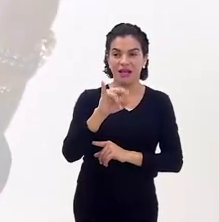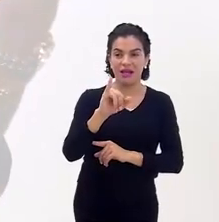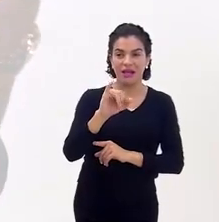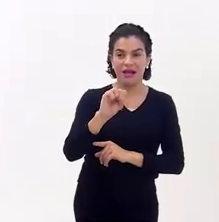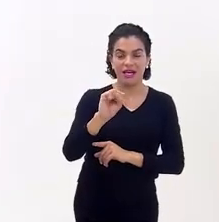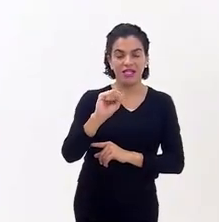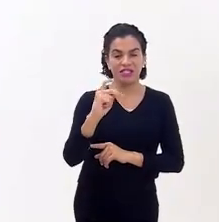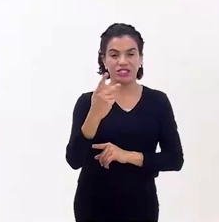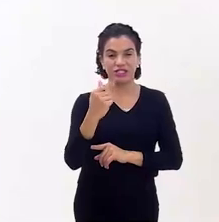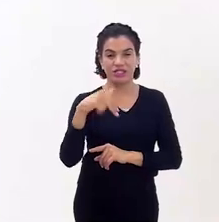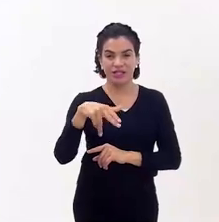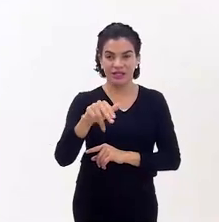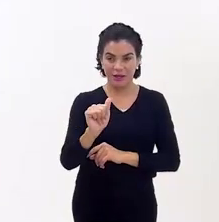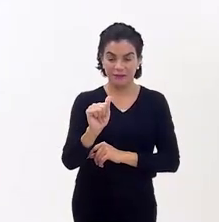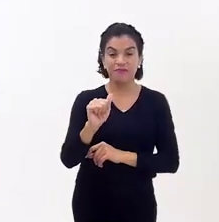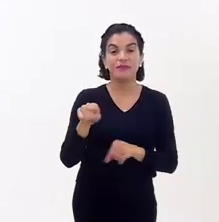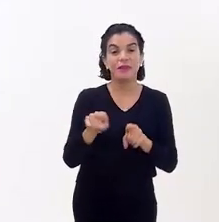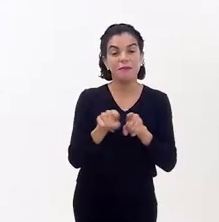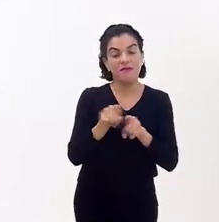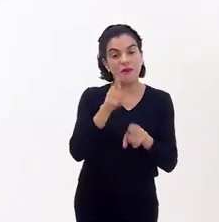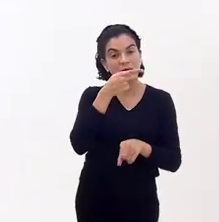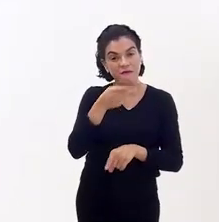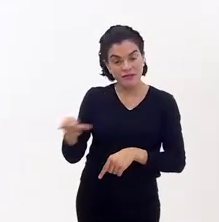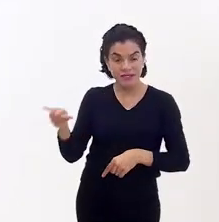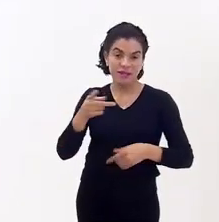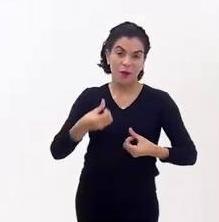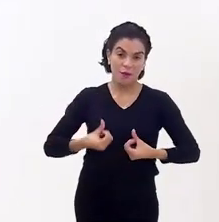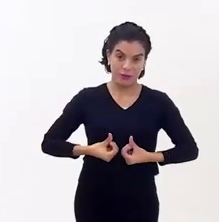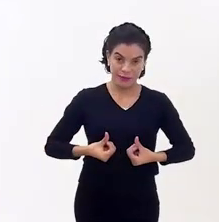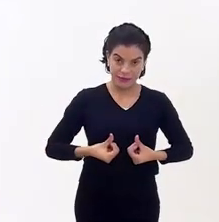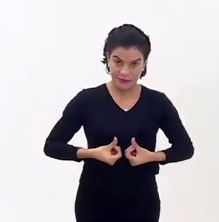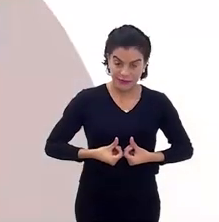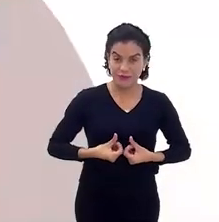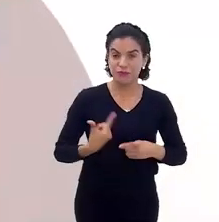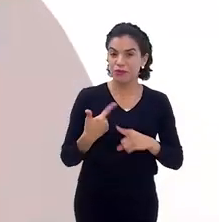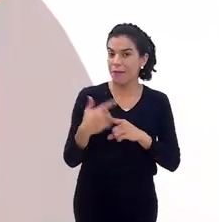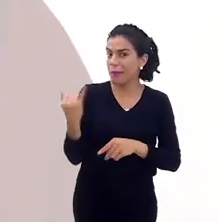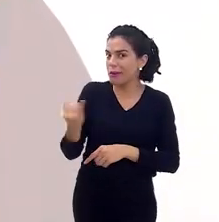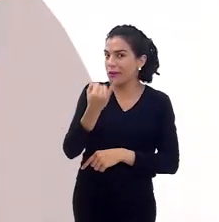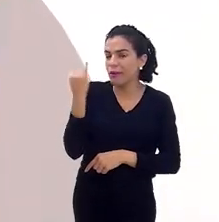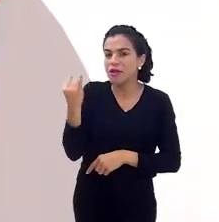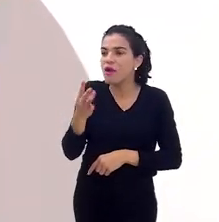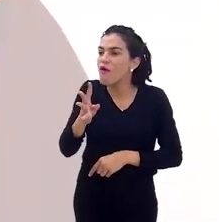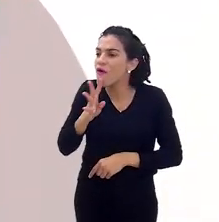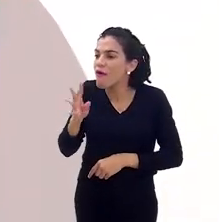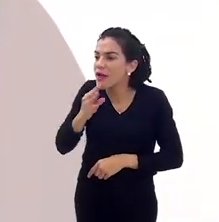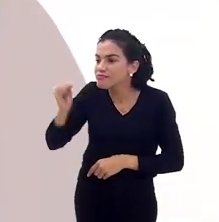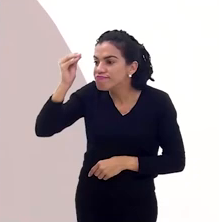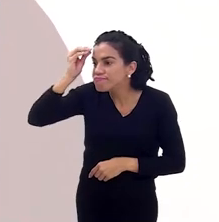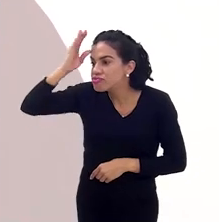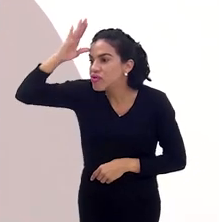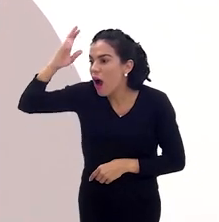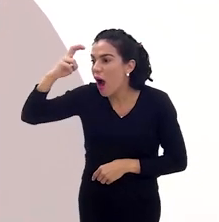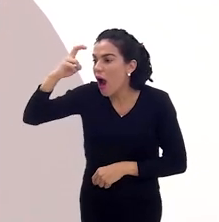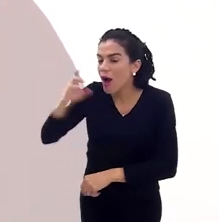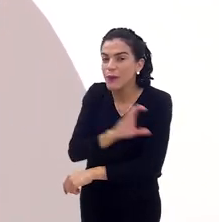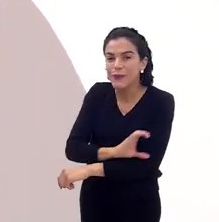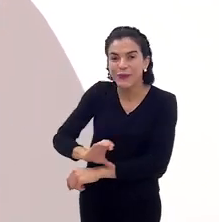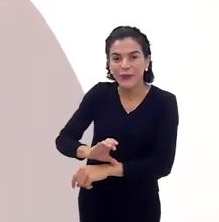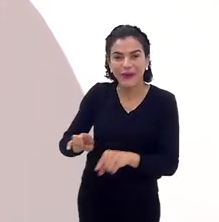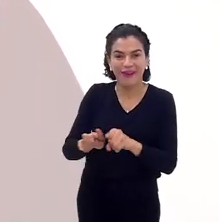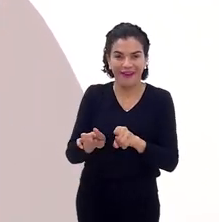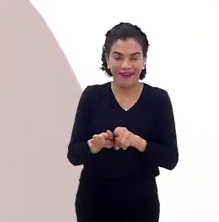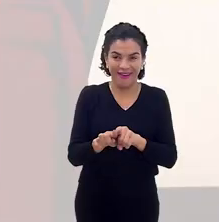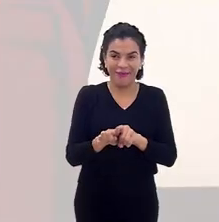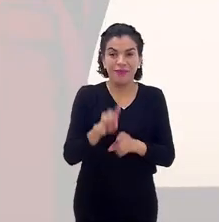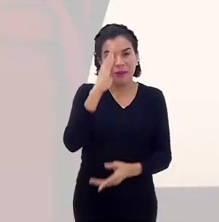vamos visitar o Danandri. Então, para a gente é muito importante, porque você conhece um pouco da cultura do outro. Né?